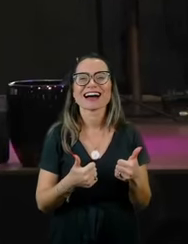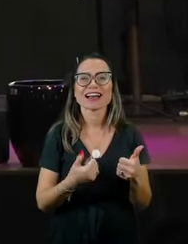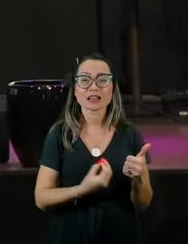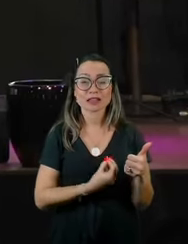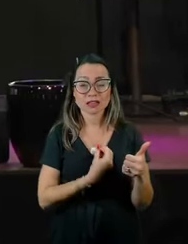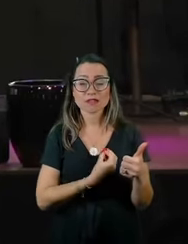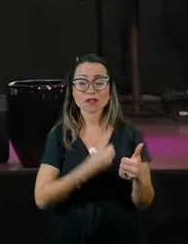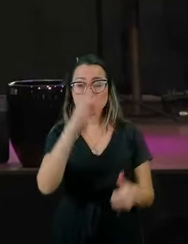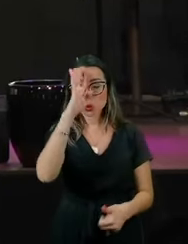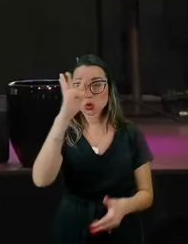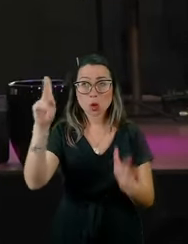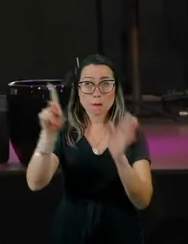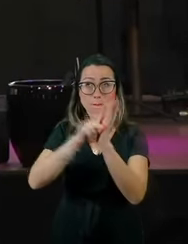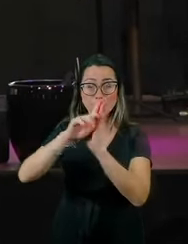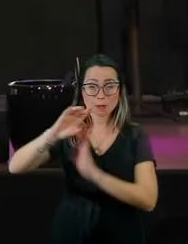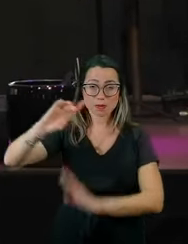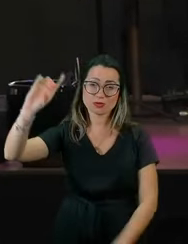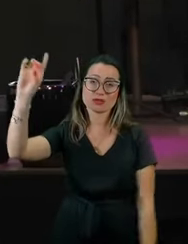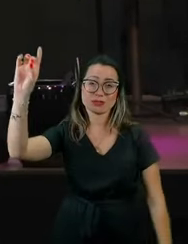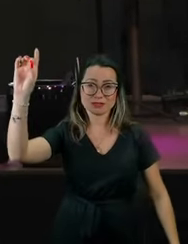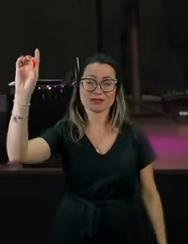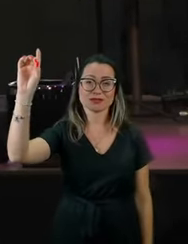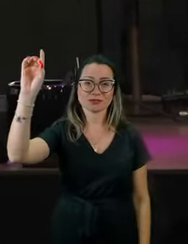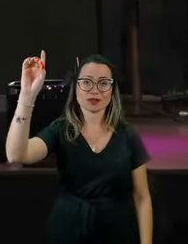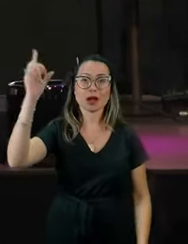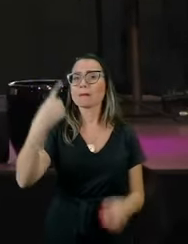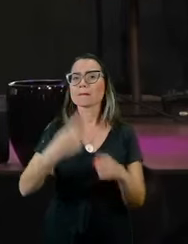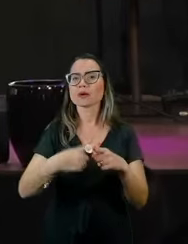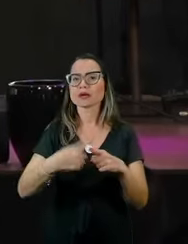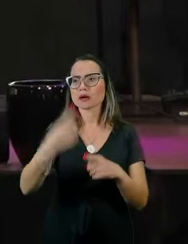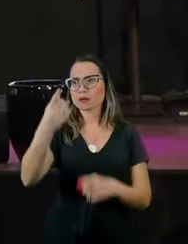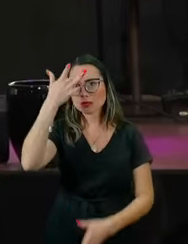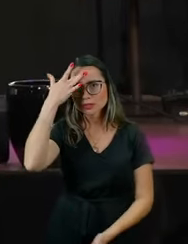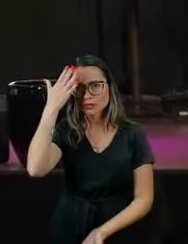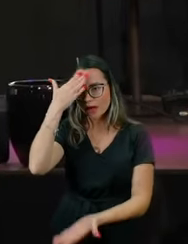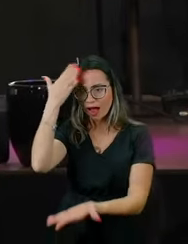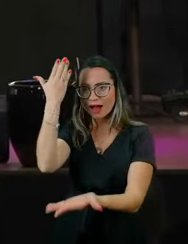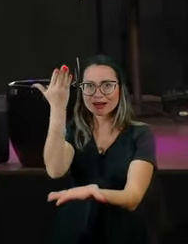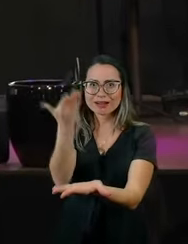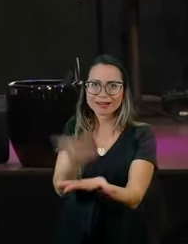Deus. Porque alguém se dobrou, alguém acreditou.